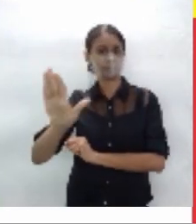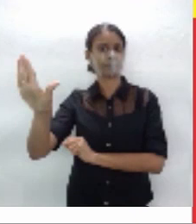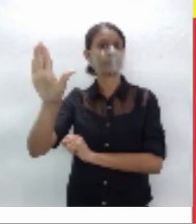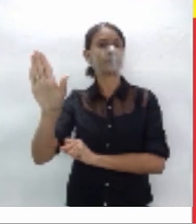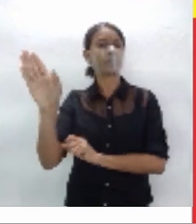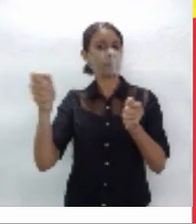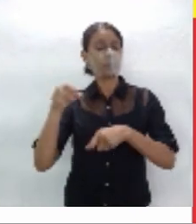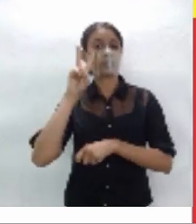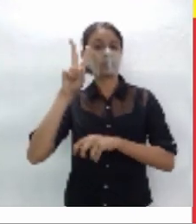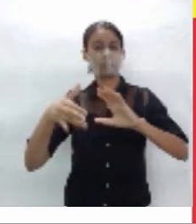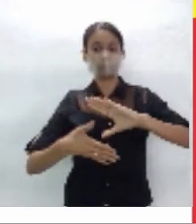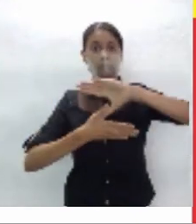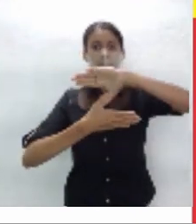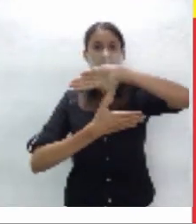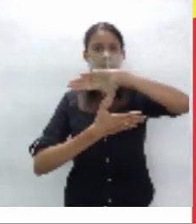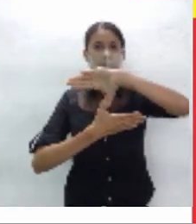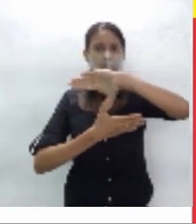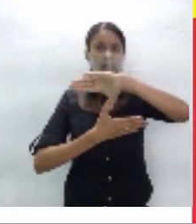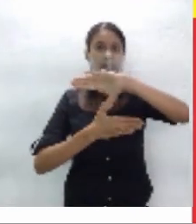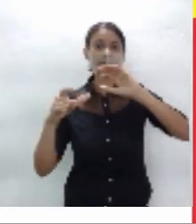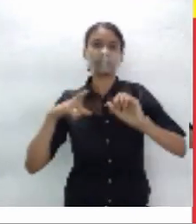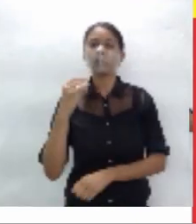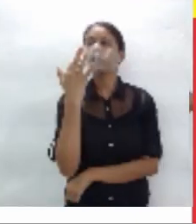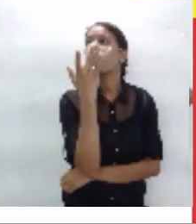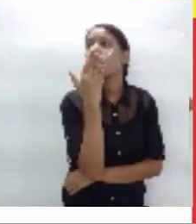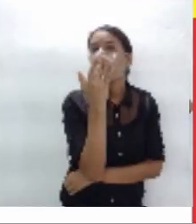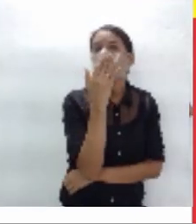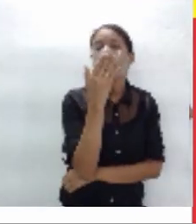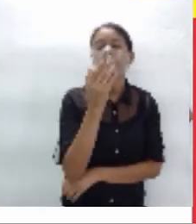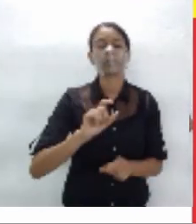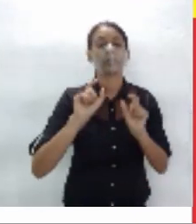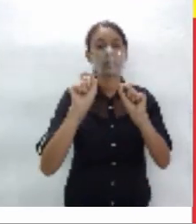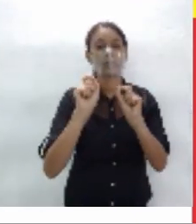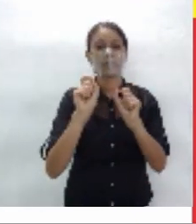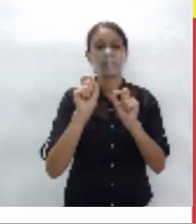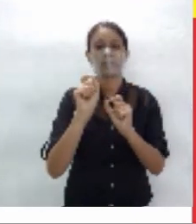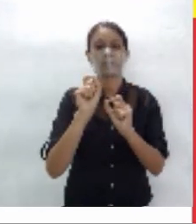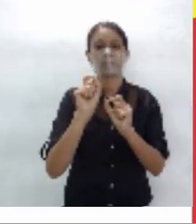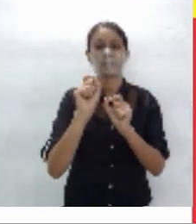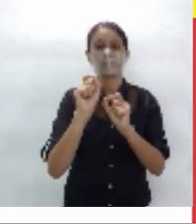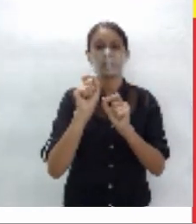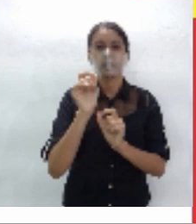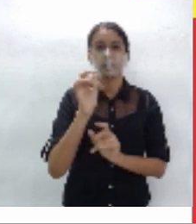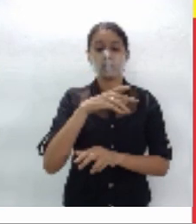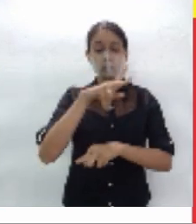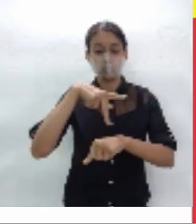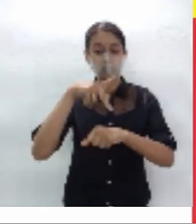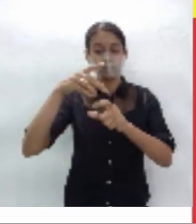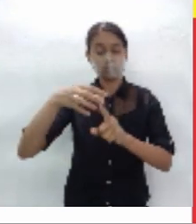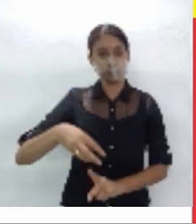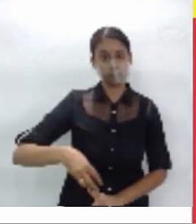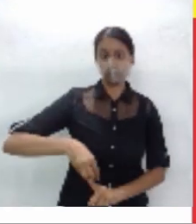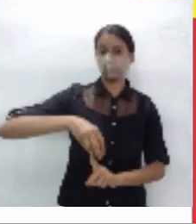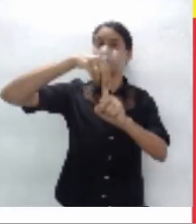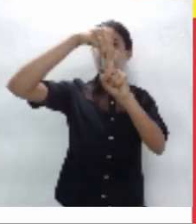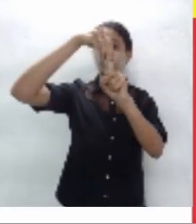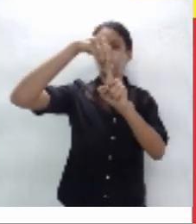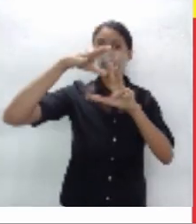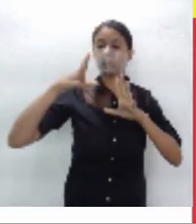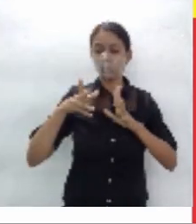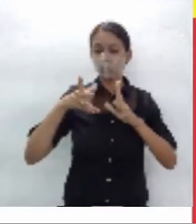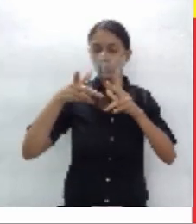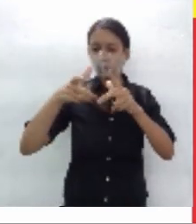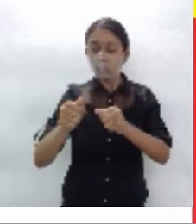Né? Você está vendo aí no mapa? Esse coloridão aí, as potências todas europeias